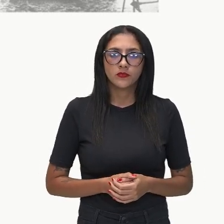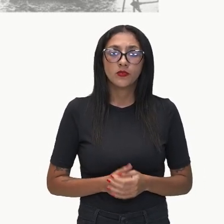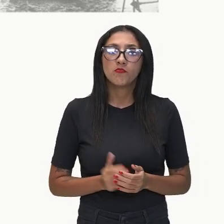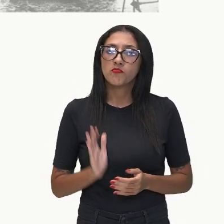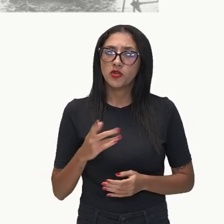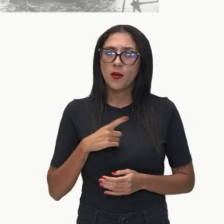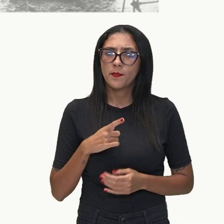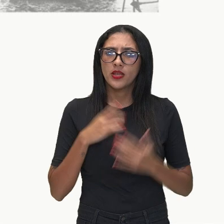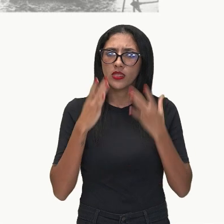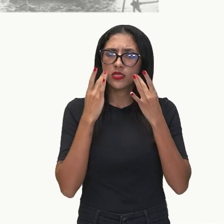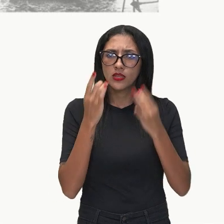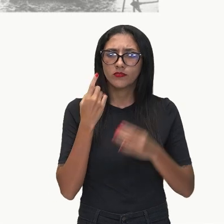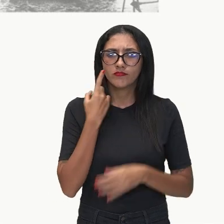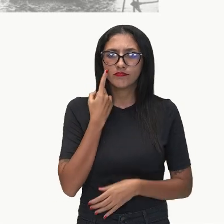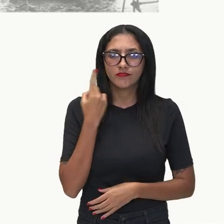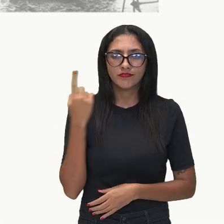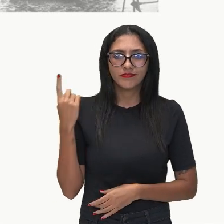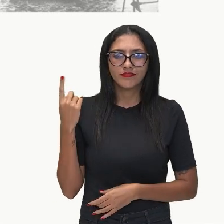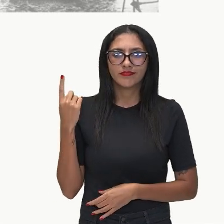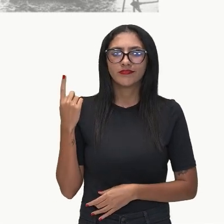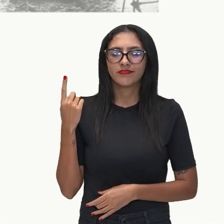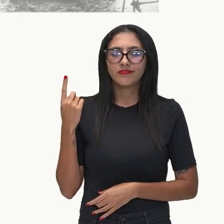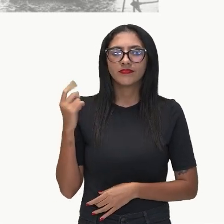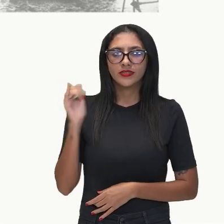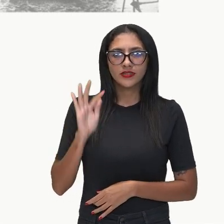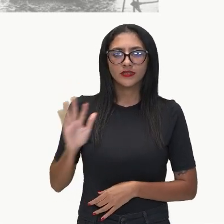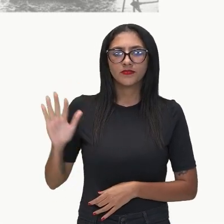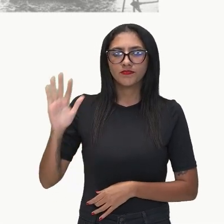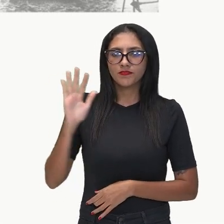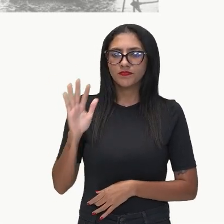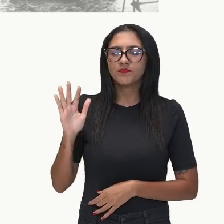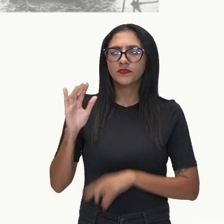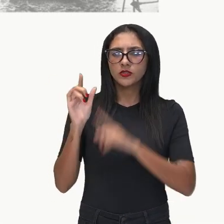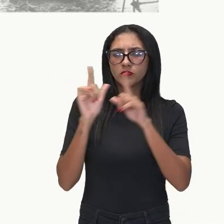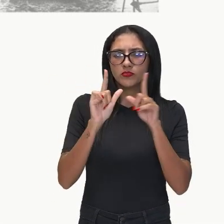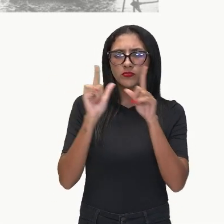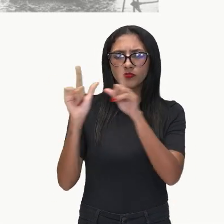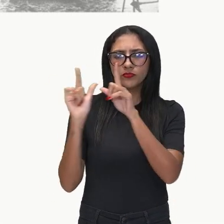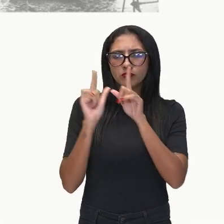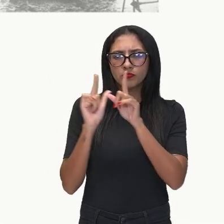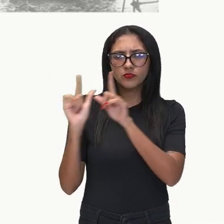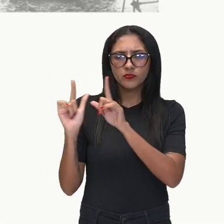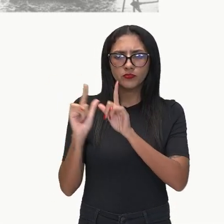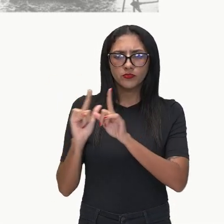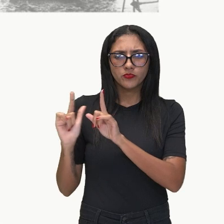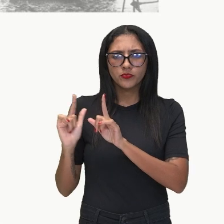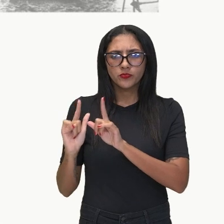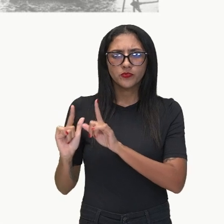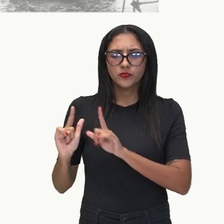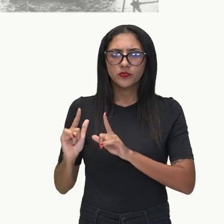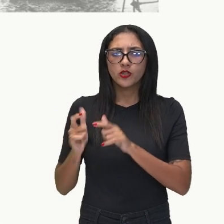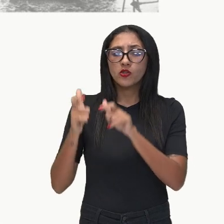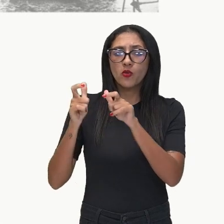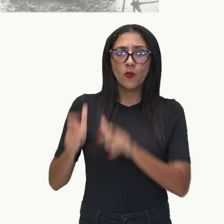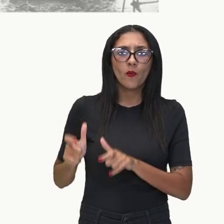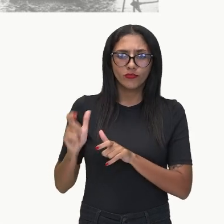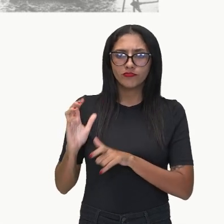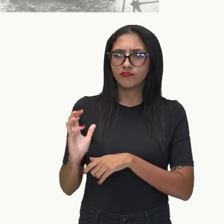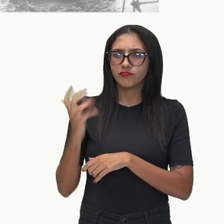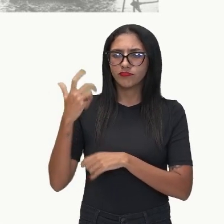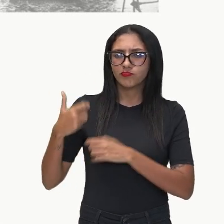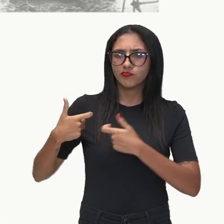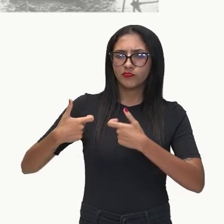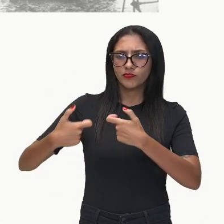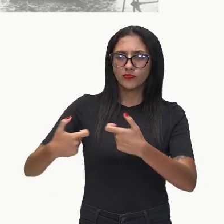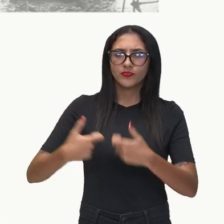para essas fotos, né, para esse conjunto de fotos que traz cenas ali do palco de combate.